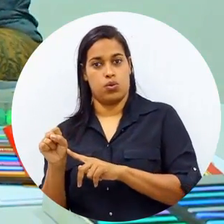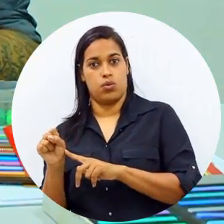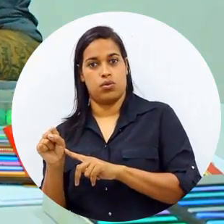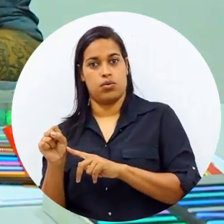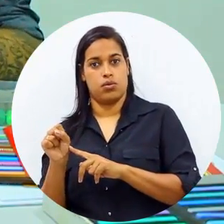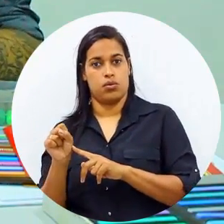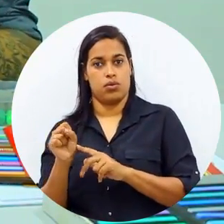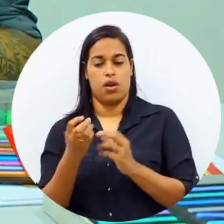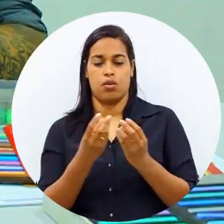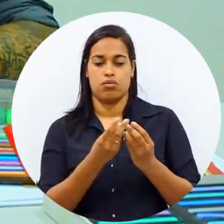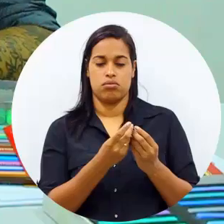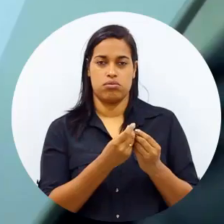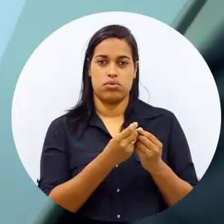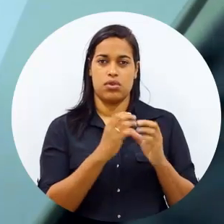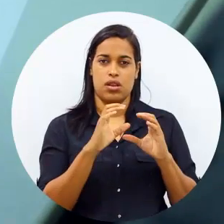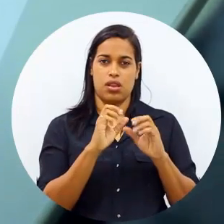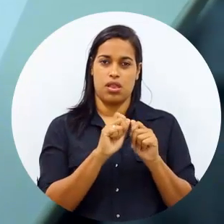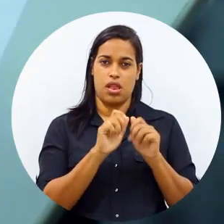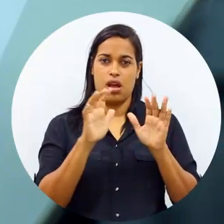escuro sobre o fundo claro.